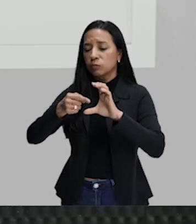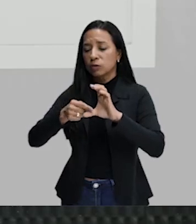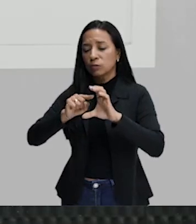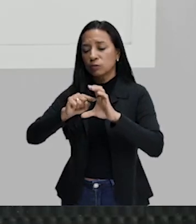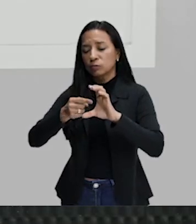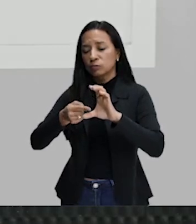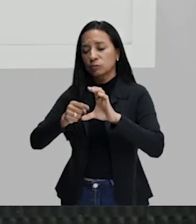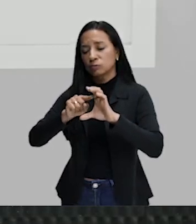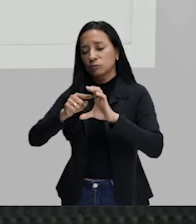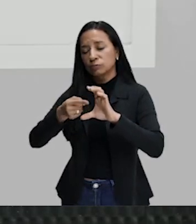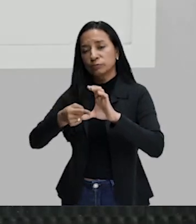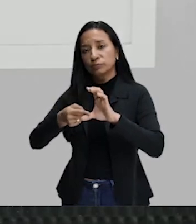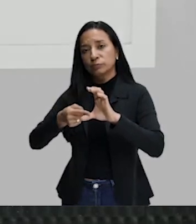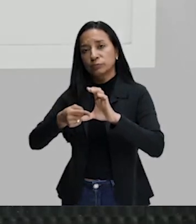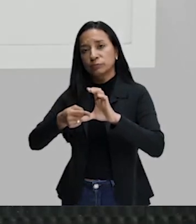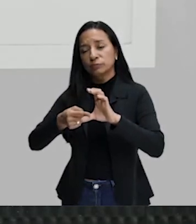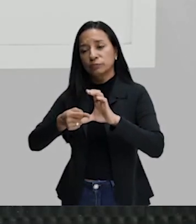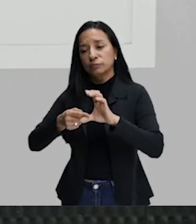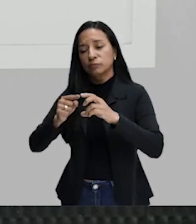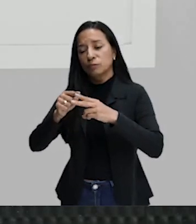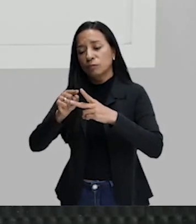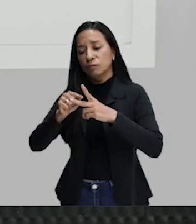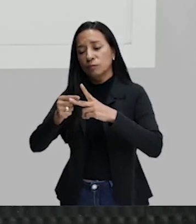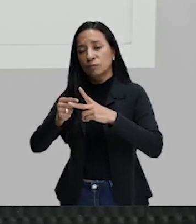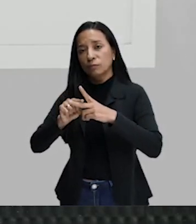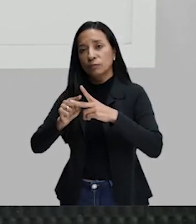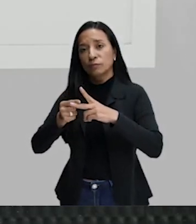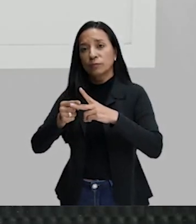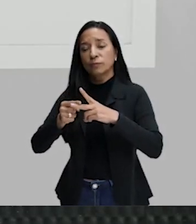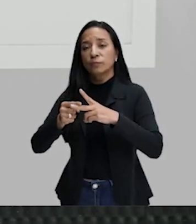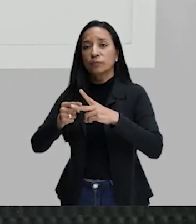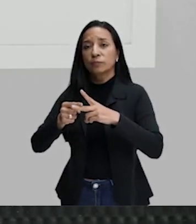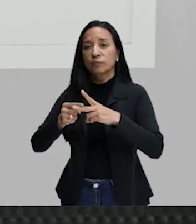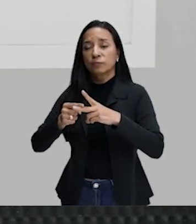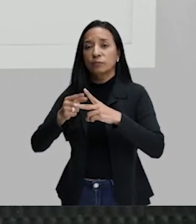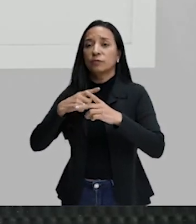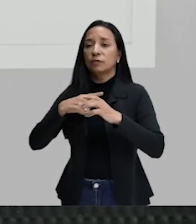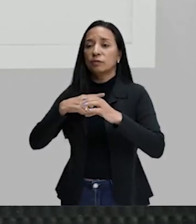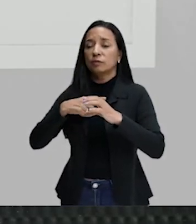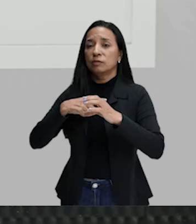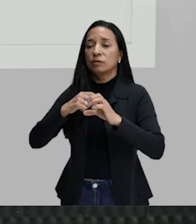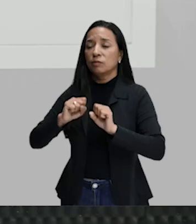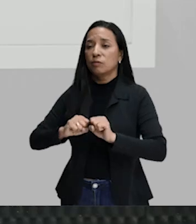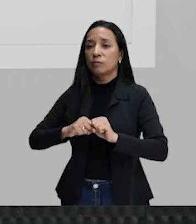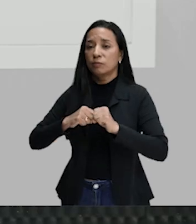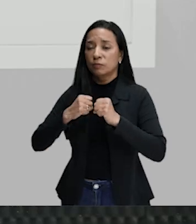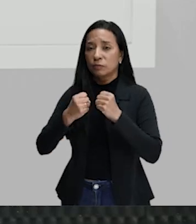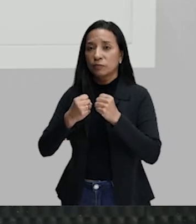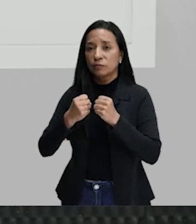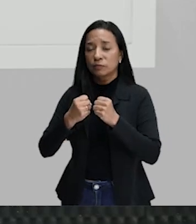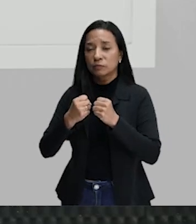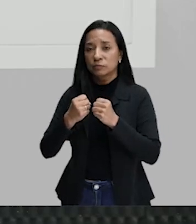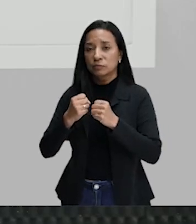R, tá ok? Então é o seguinte, ele vai ter uma força que nós chamamos de força,